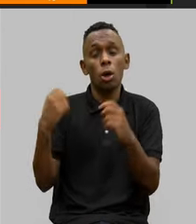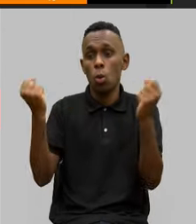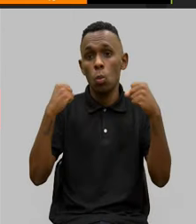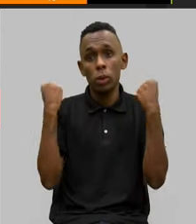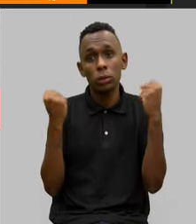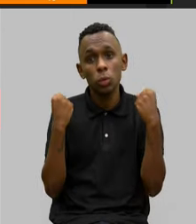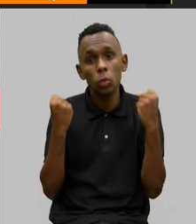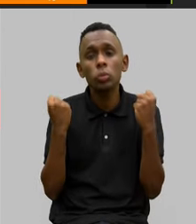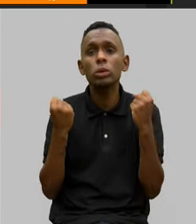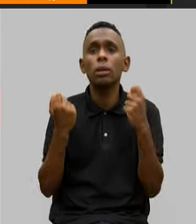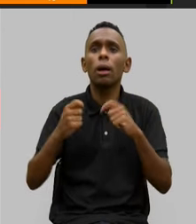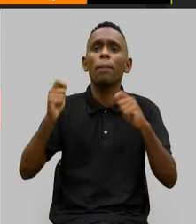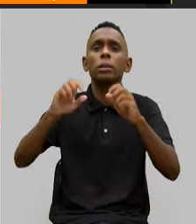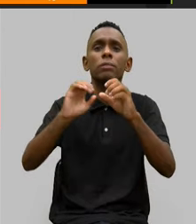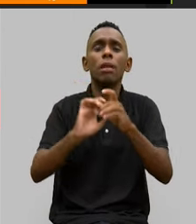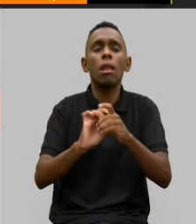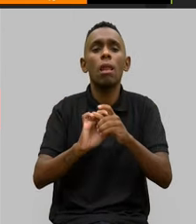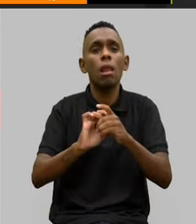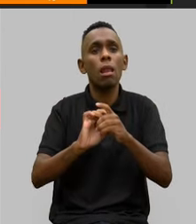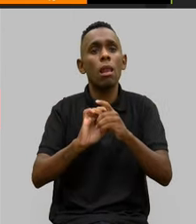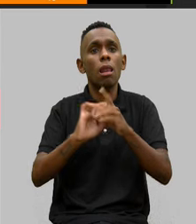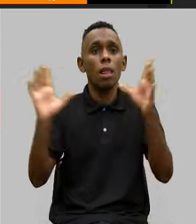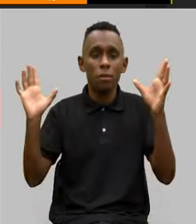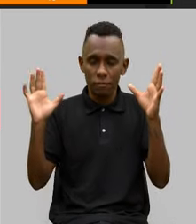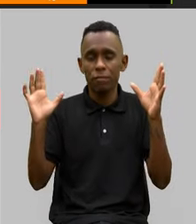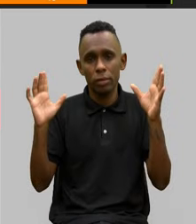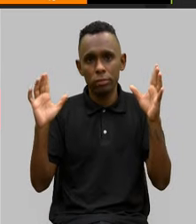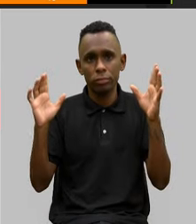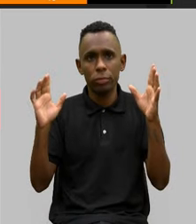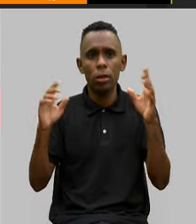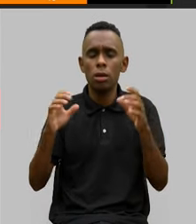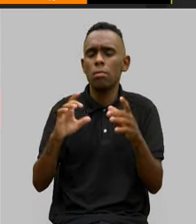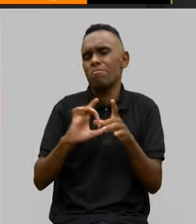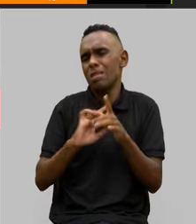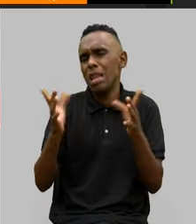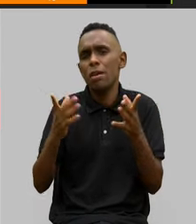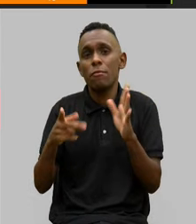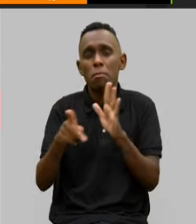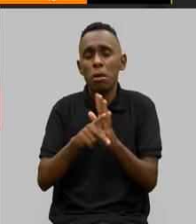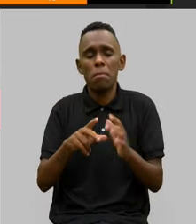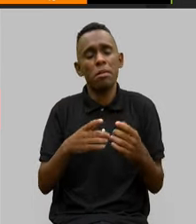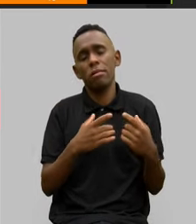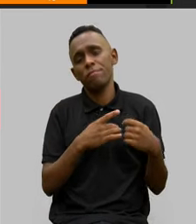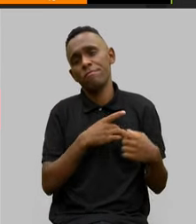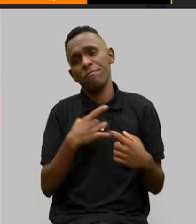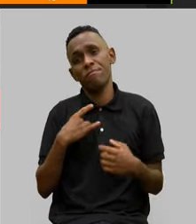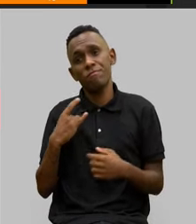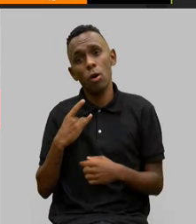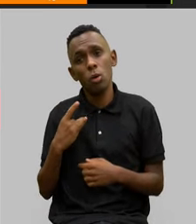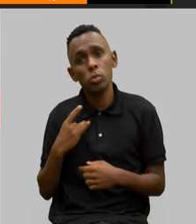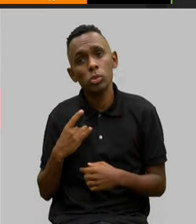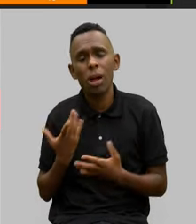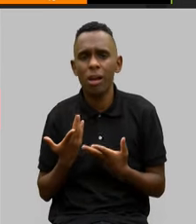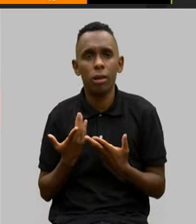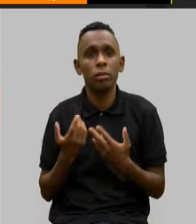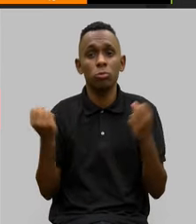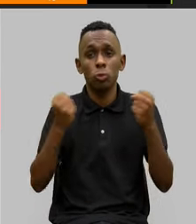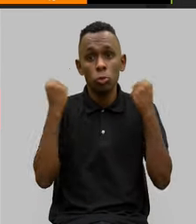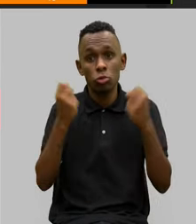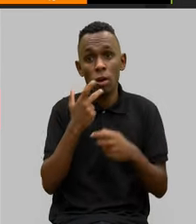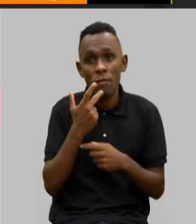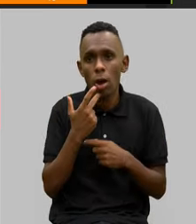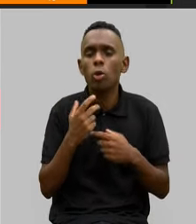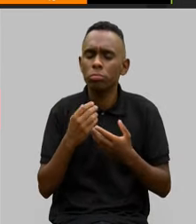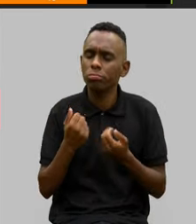pudesse disponibilizar esse Med esse produto de forma voluntária aí a indústria falou assim eu dou mando com no maior